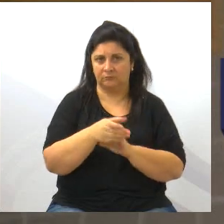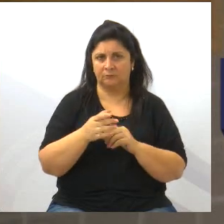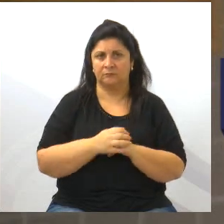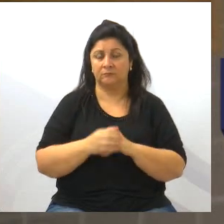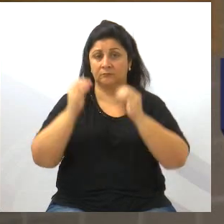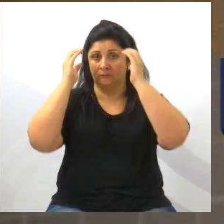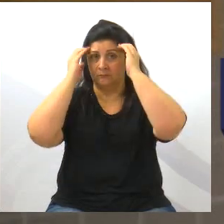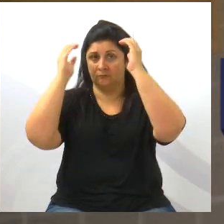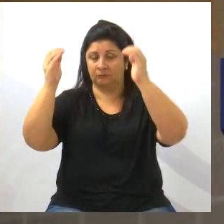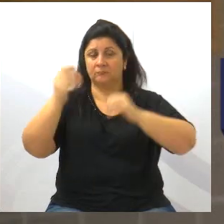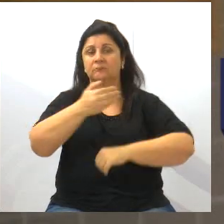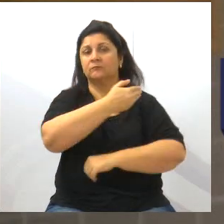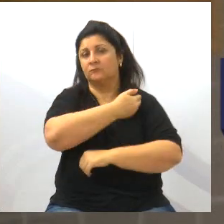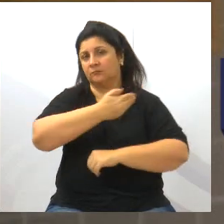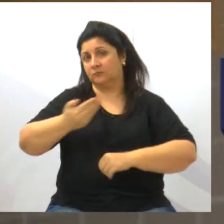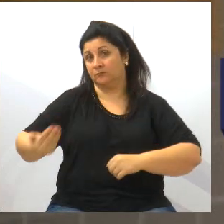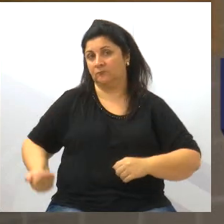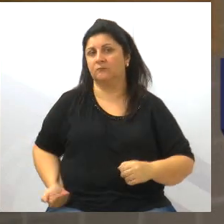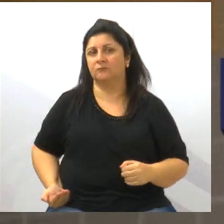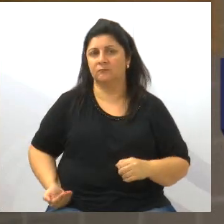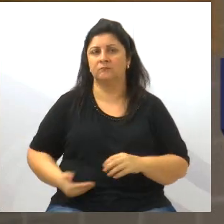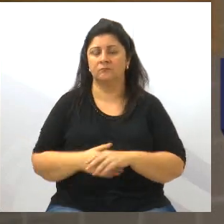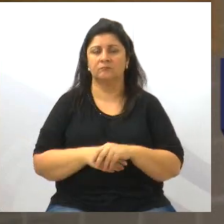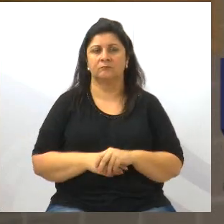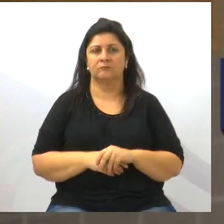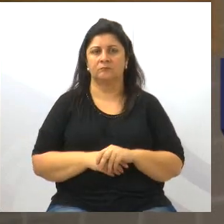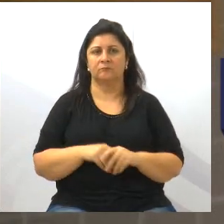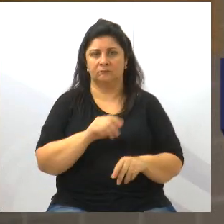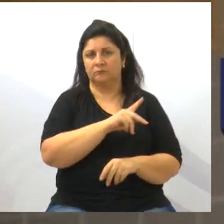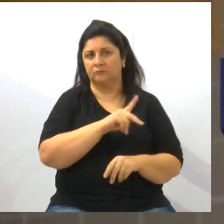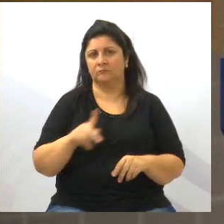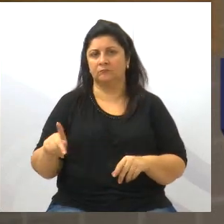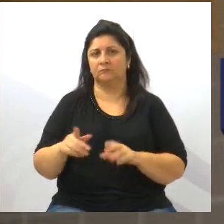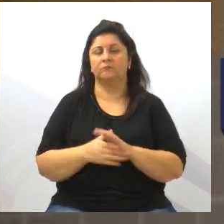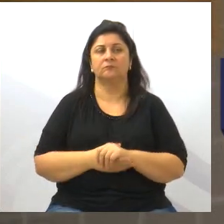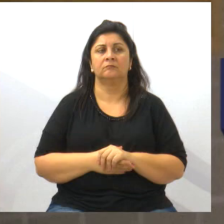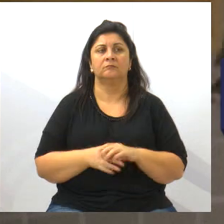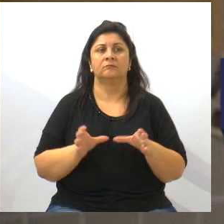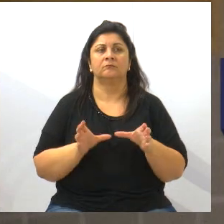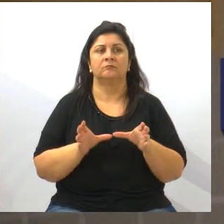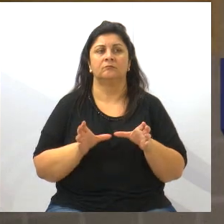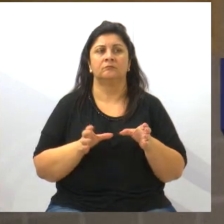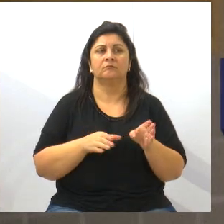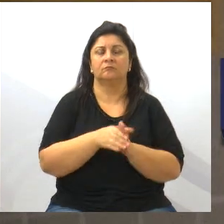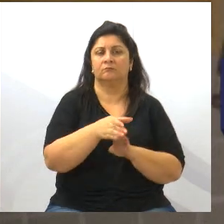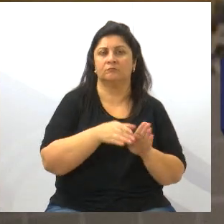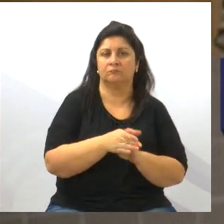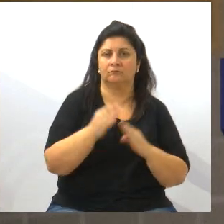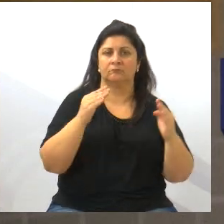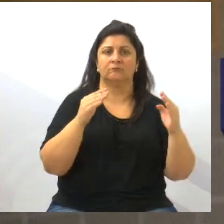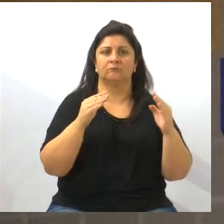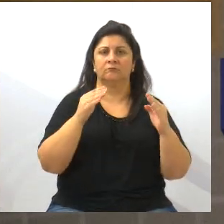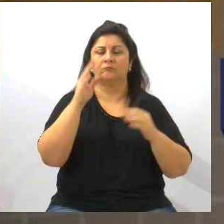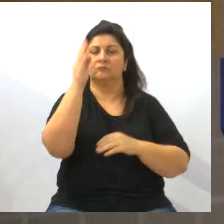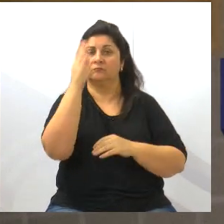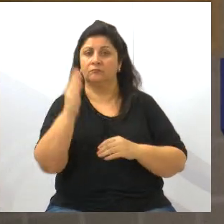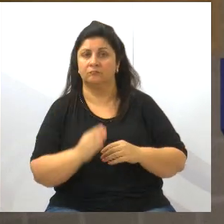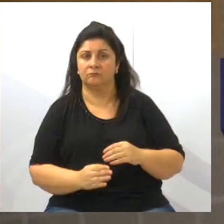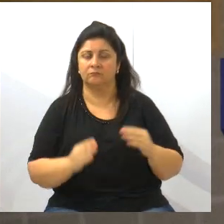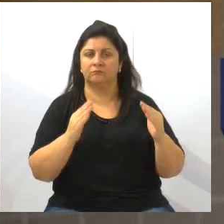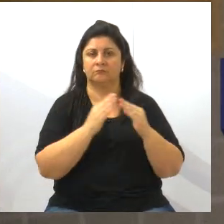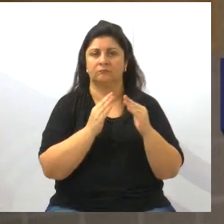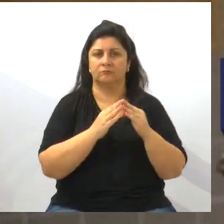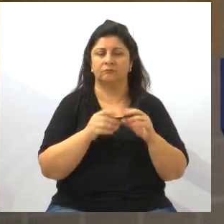à governabilidade maior, né? Então, o Conselho Nacional da Habitação, o Conselho Estadual